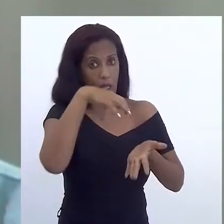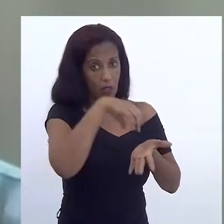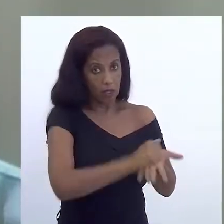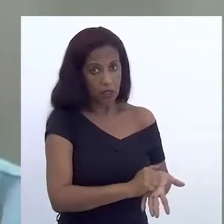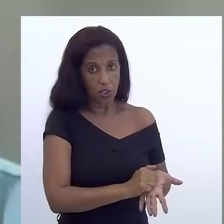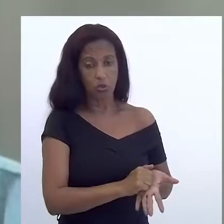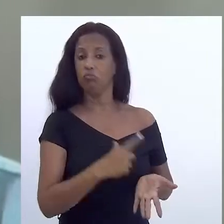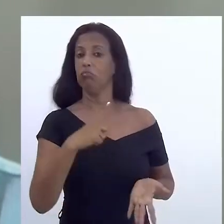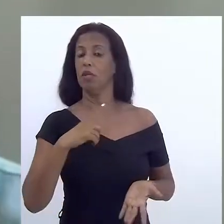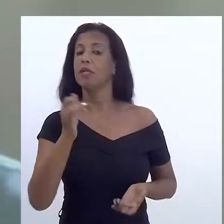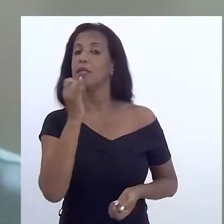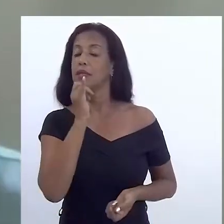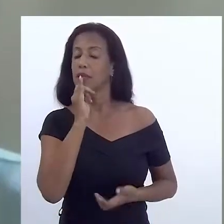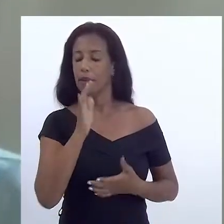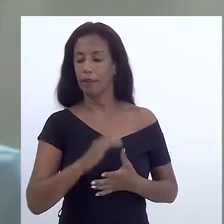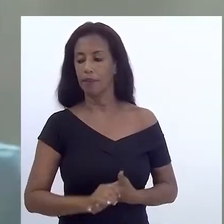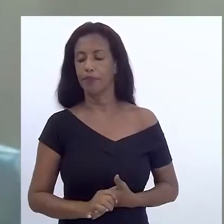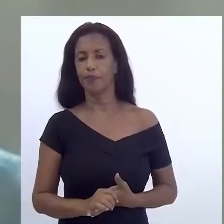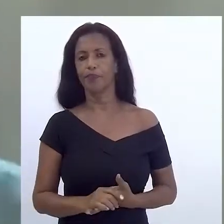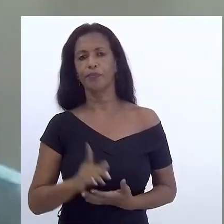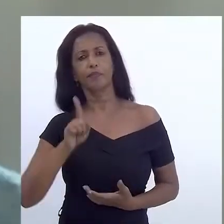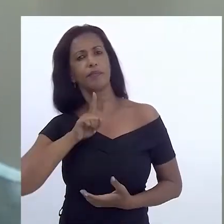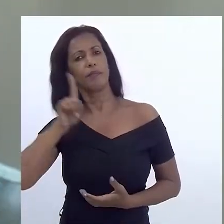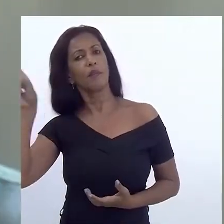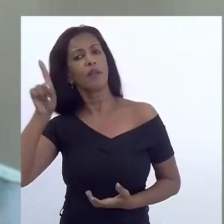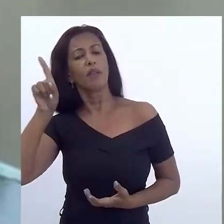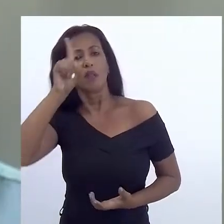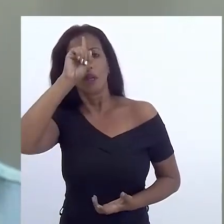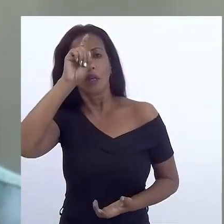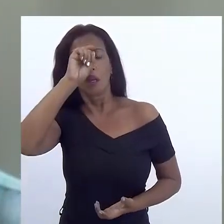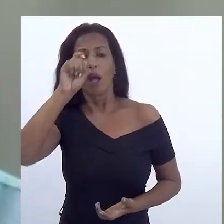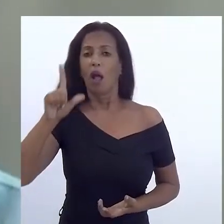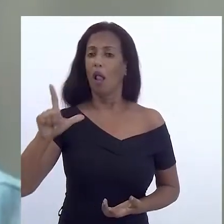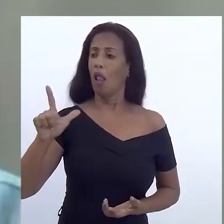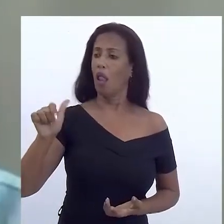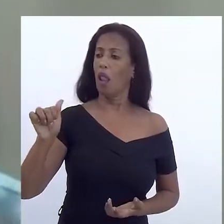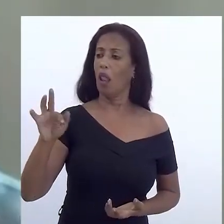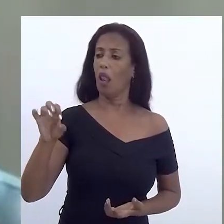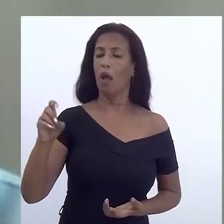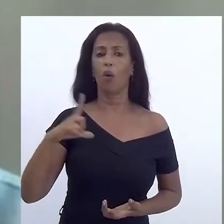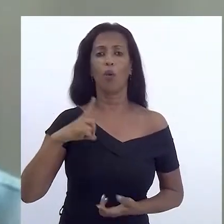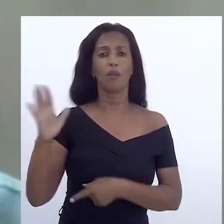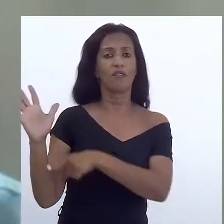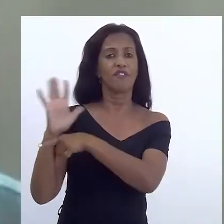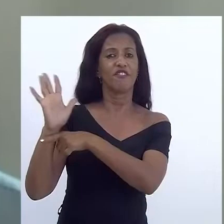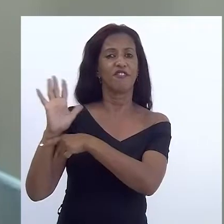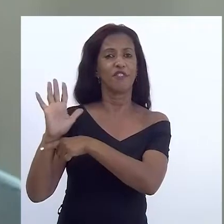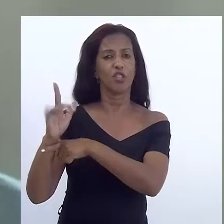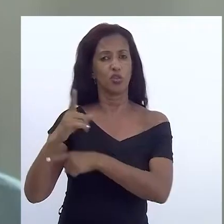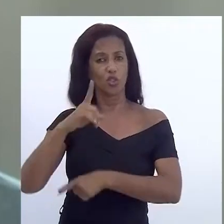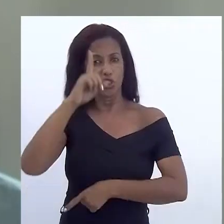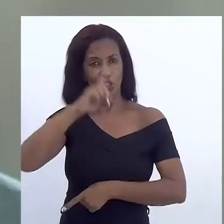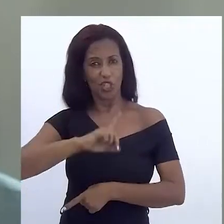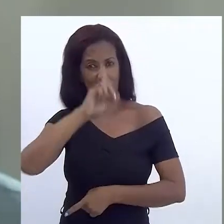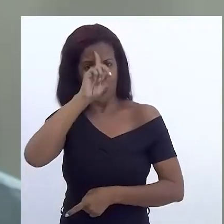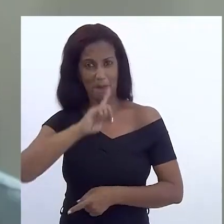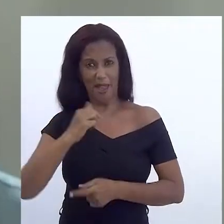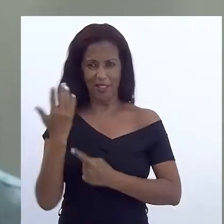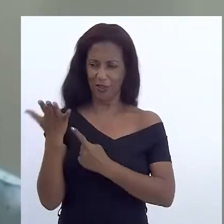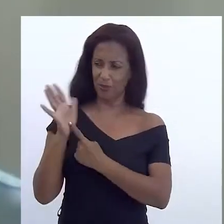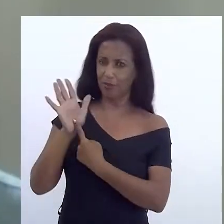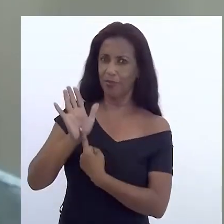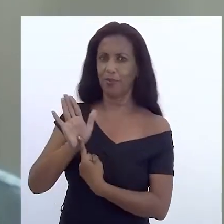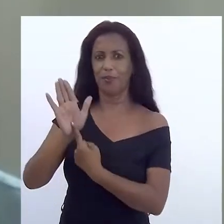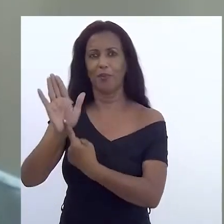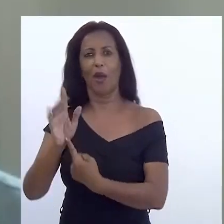empíricos. Por exemplo, lá no Hospital da Lagoa, está registrado em vídeo, com autorização, direito de uso de imagem, tudo direitinho,